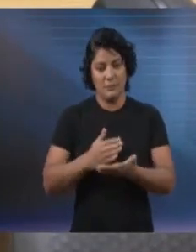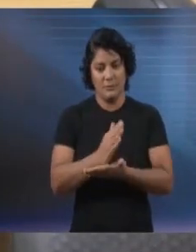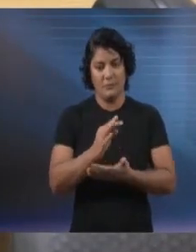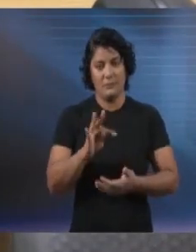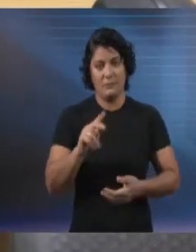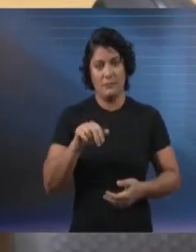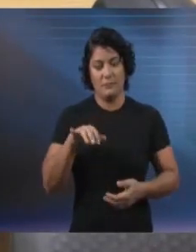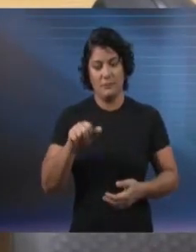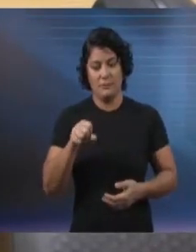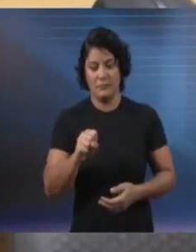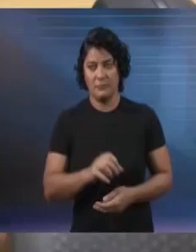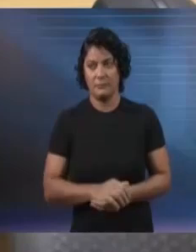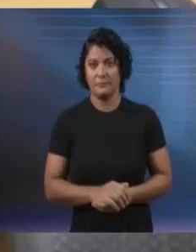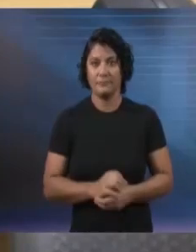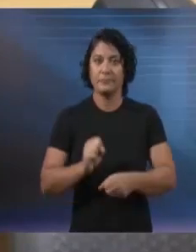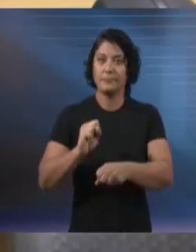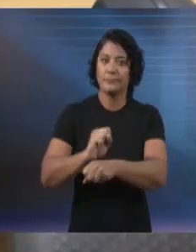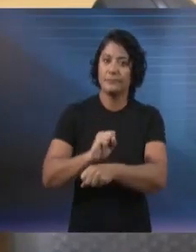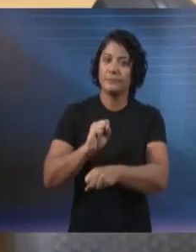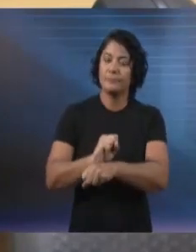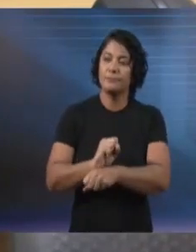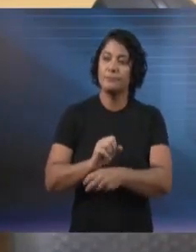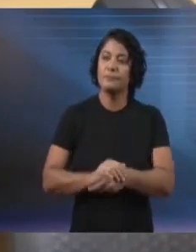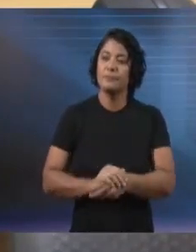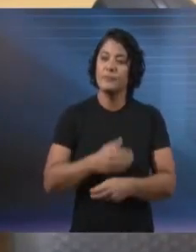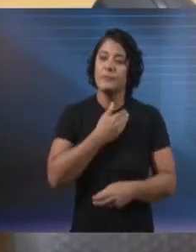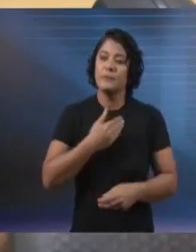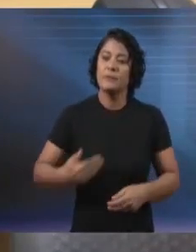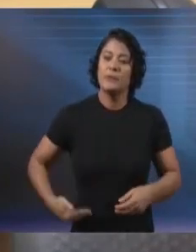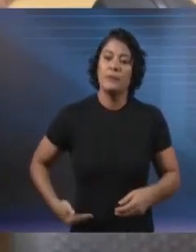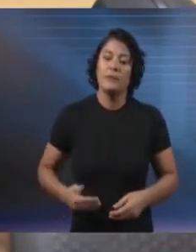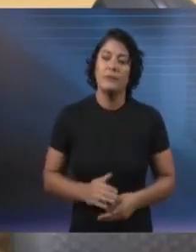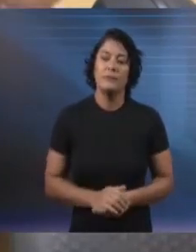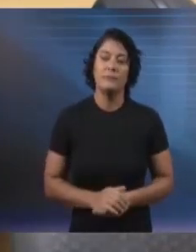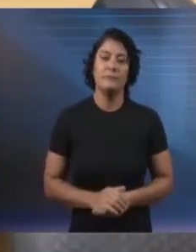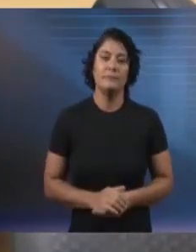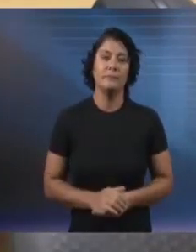Traíras. Esperamos que a governadora Fátima Bezerra,